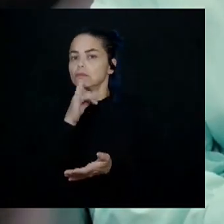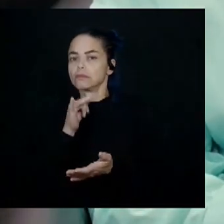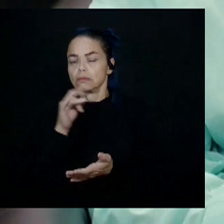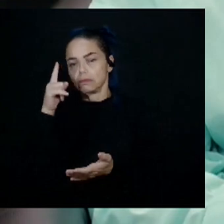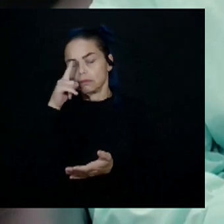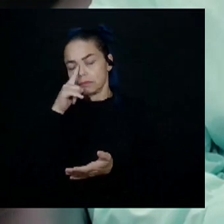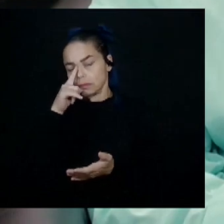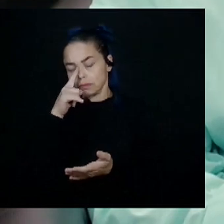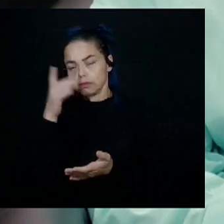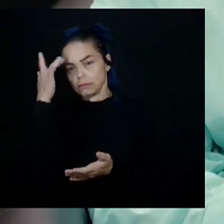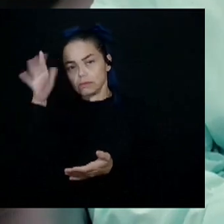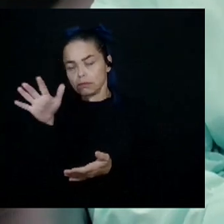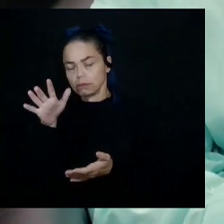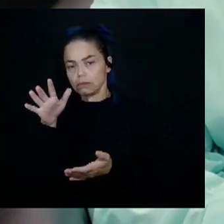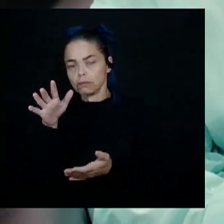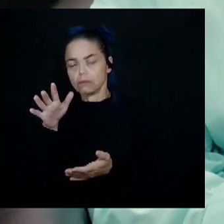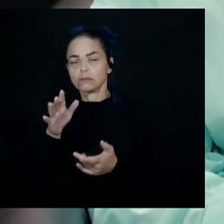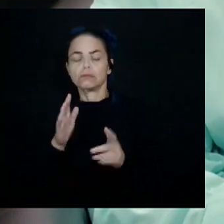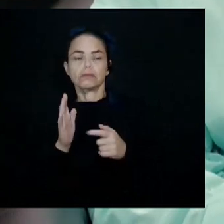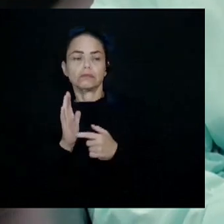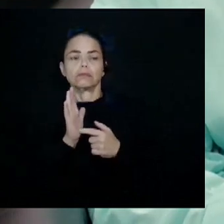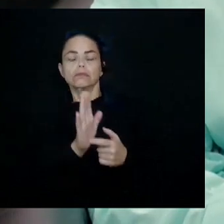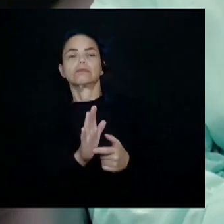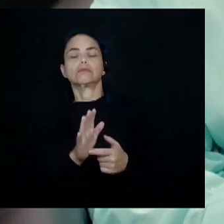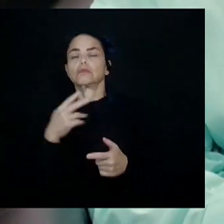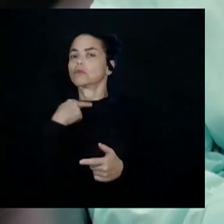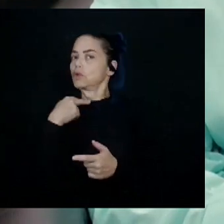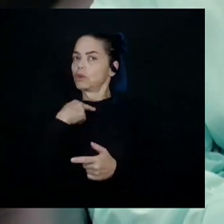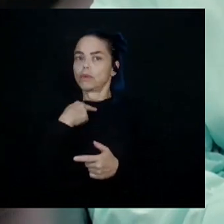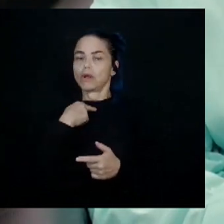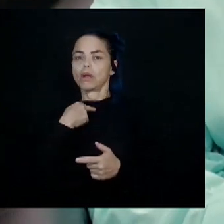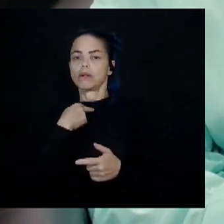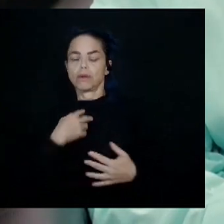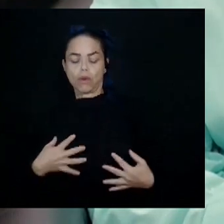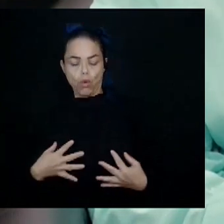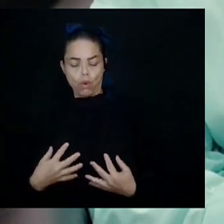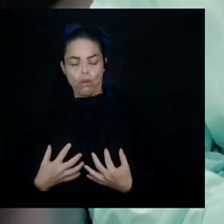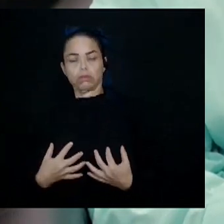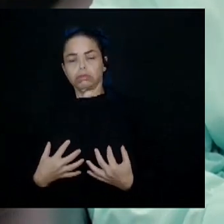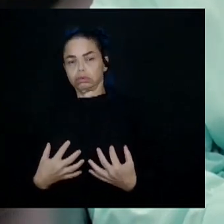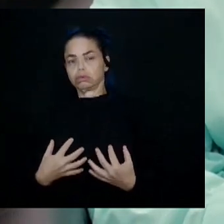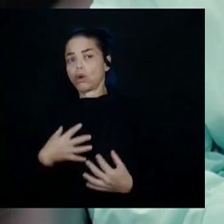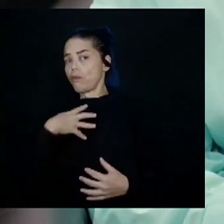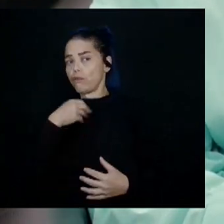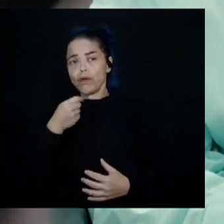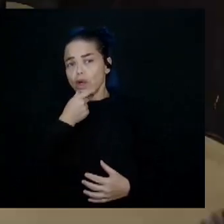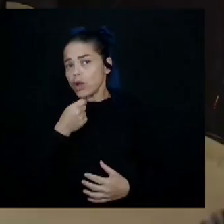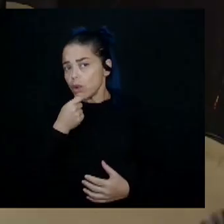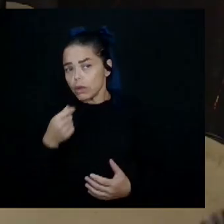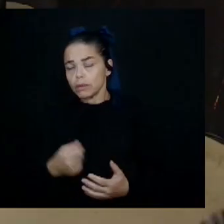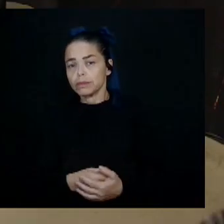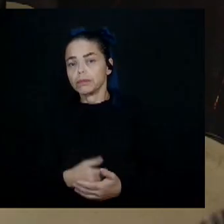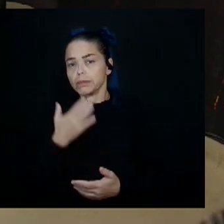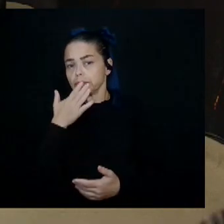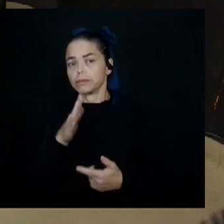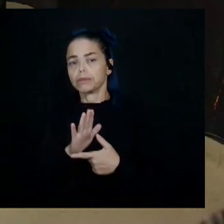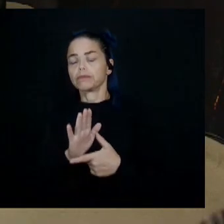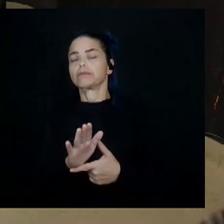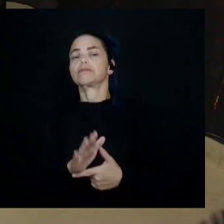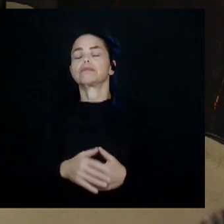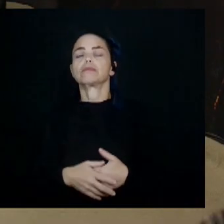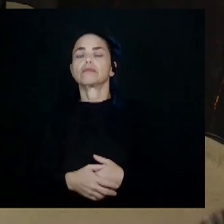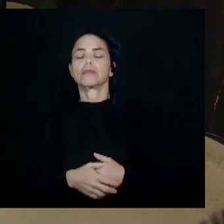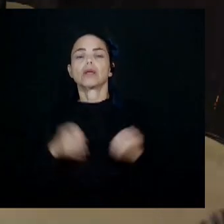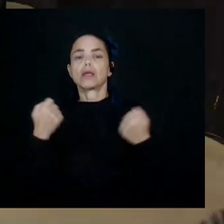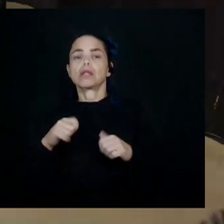como abordar aquele assunto com a criança e pede ajuda do profissional de saúde para isso. Olha Eu achei só. excelente.